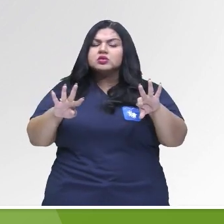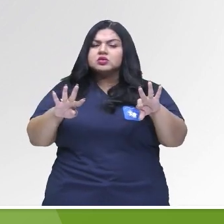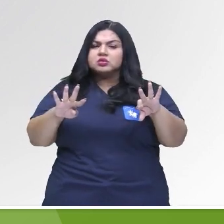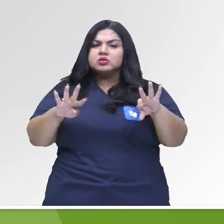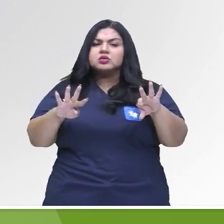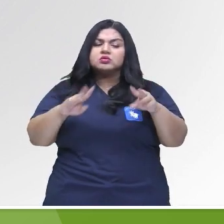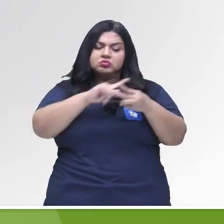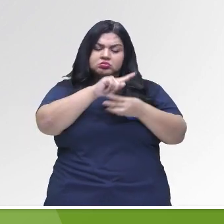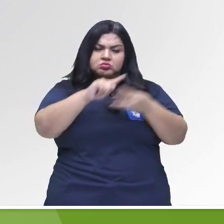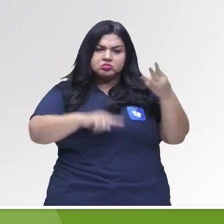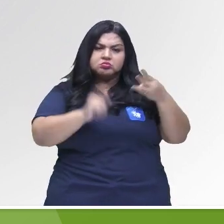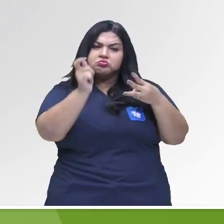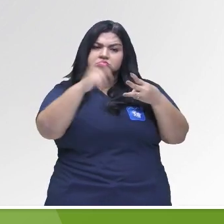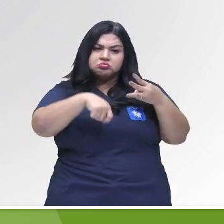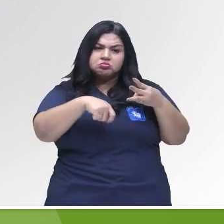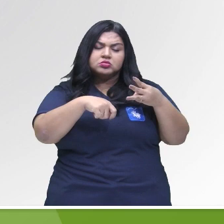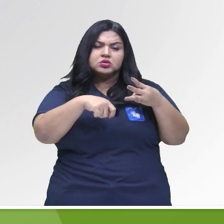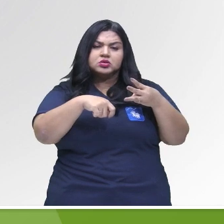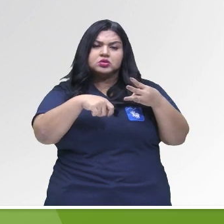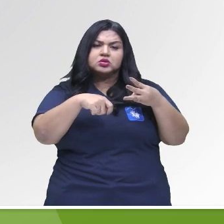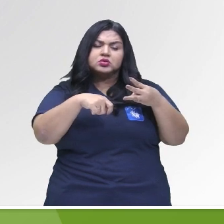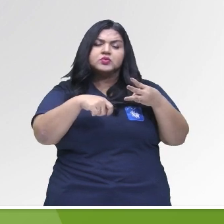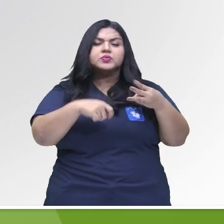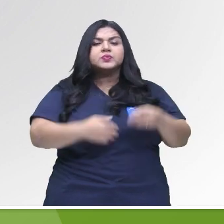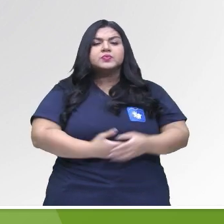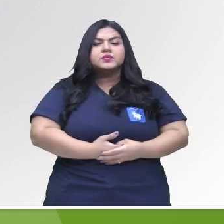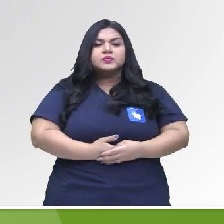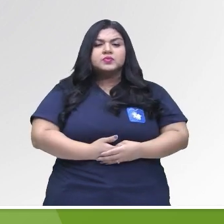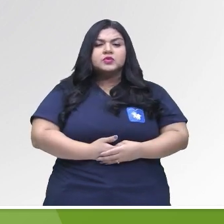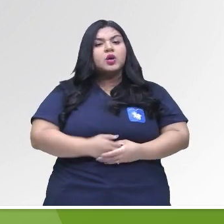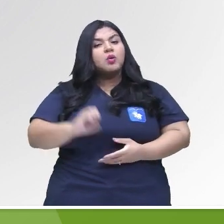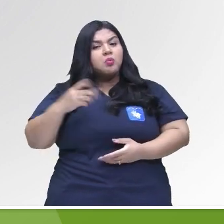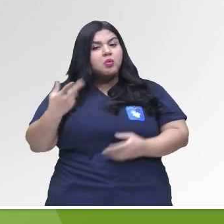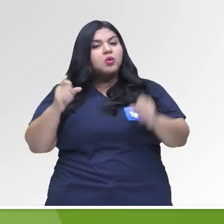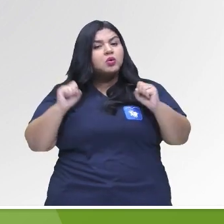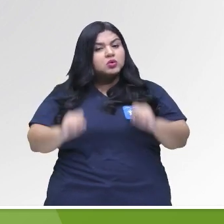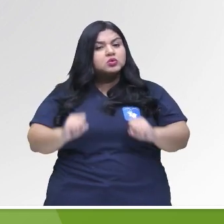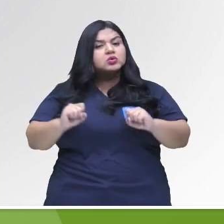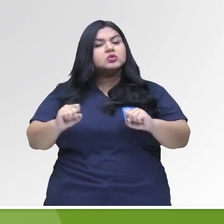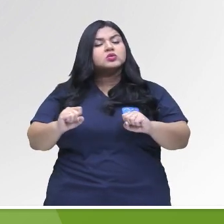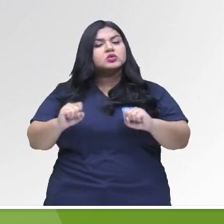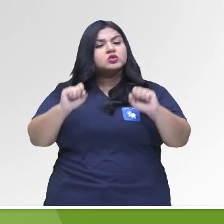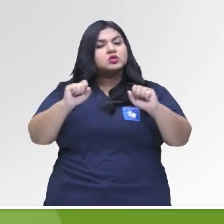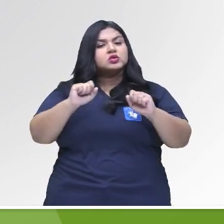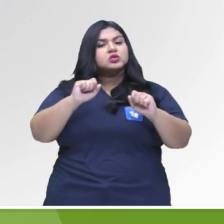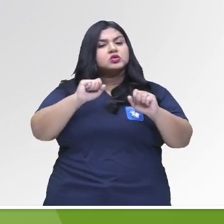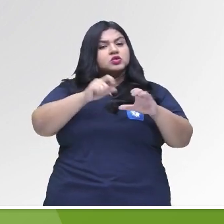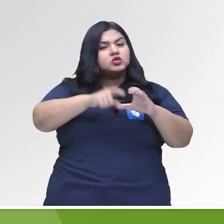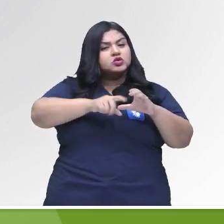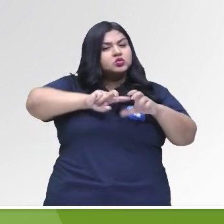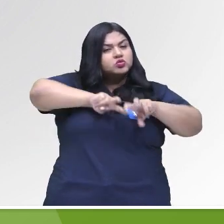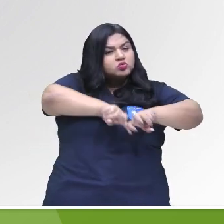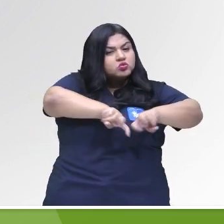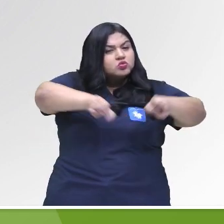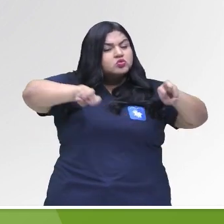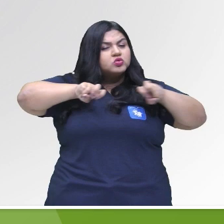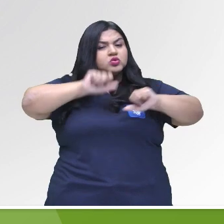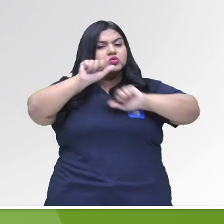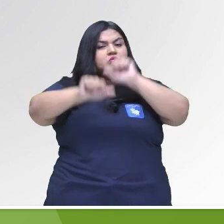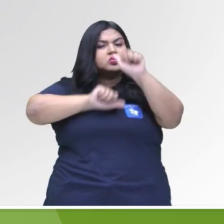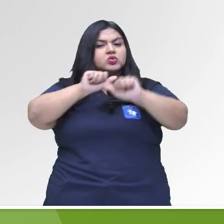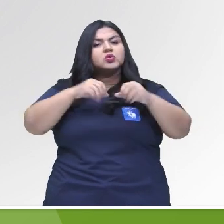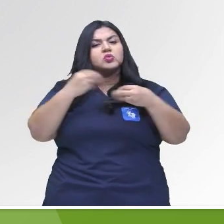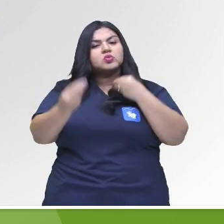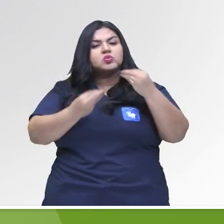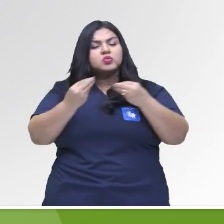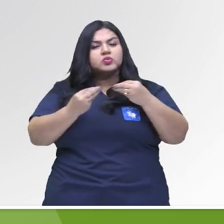três possibilidades de fontes não renováveis, ou pode ser obtidos a partir de fontes renováveis, como é o